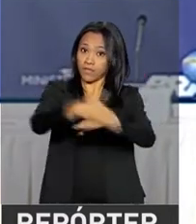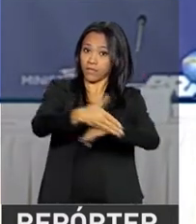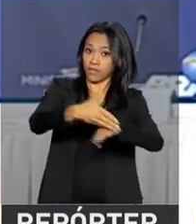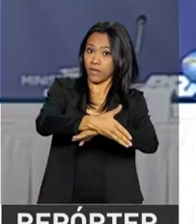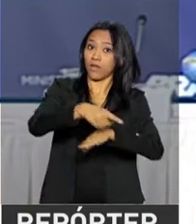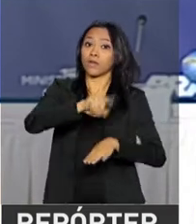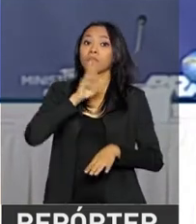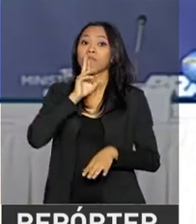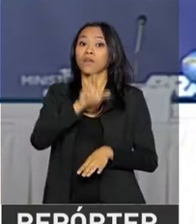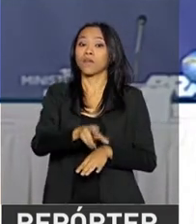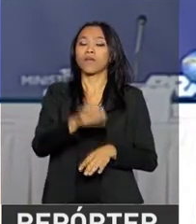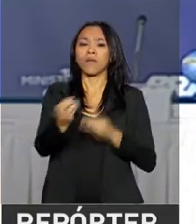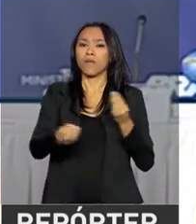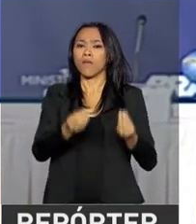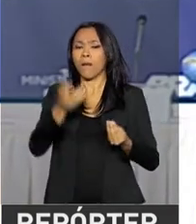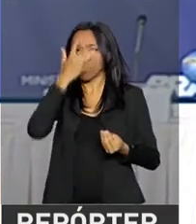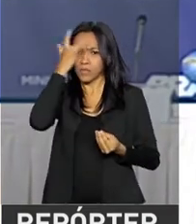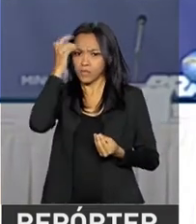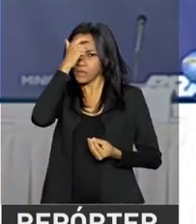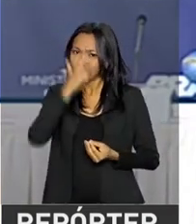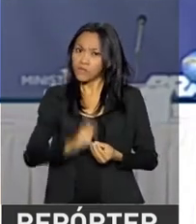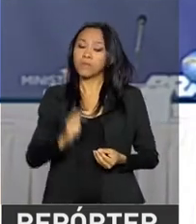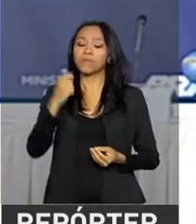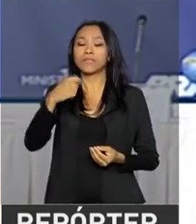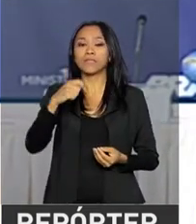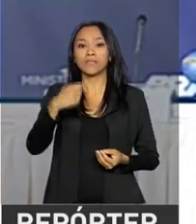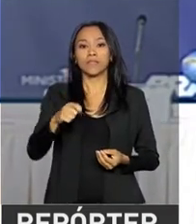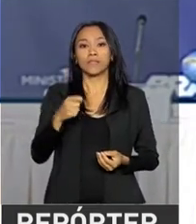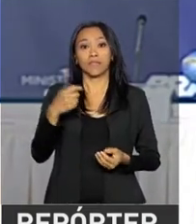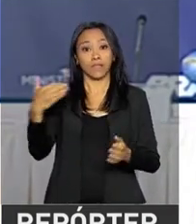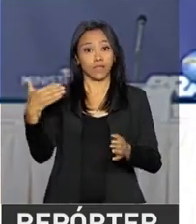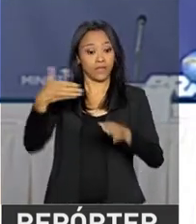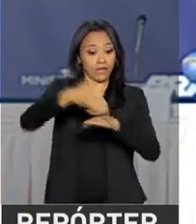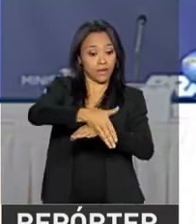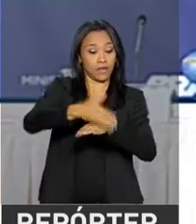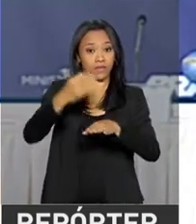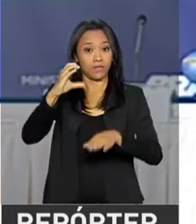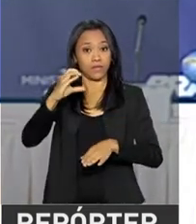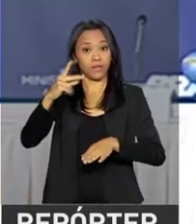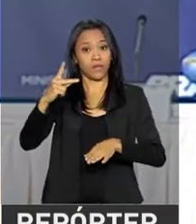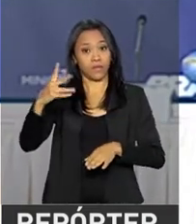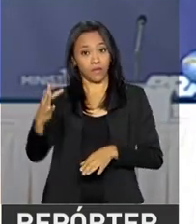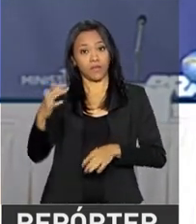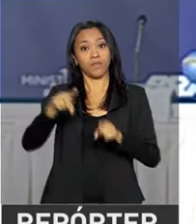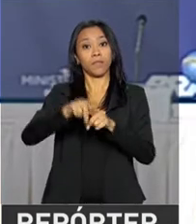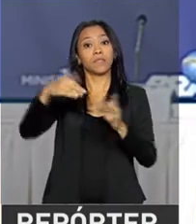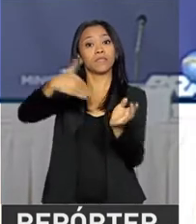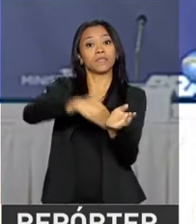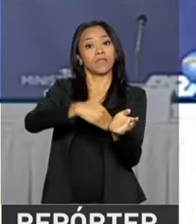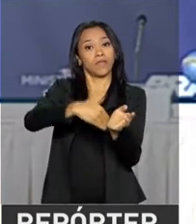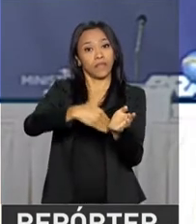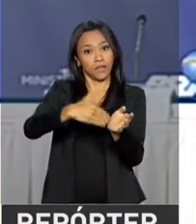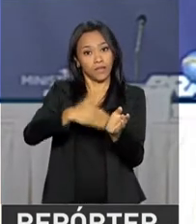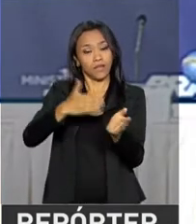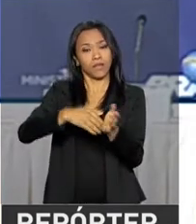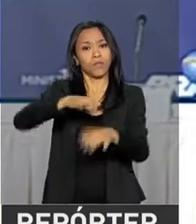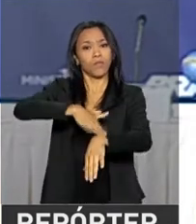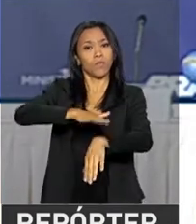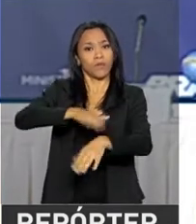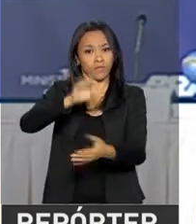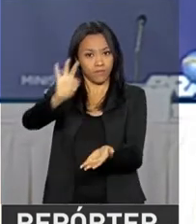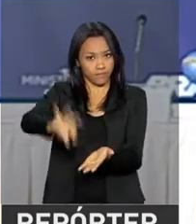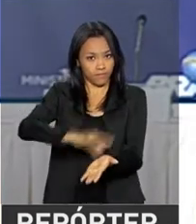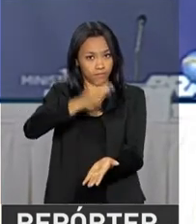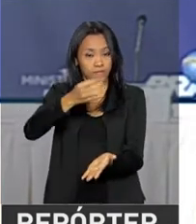esse resultado, o candidato deve entrar com o CPF e a senha que foi cadastrada no ato da inscrição.